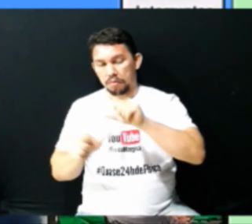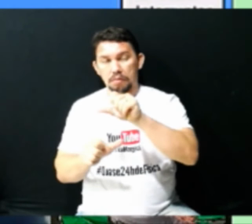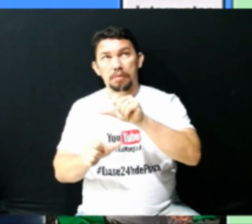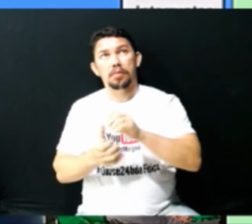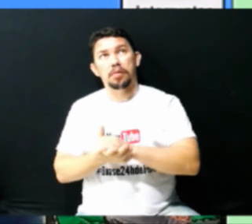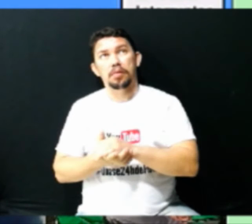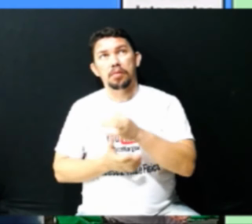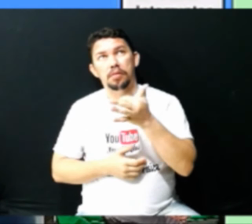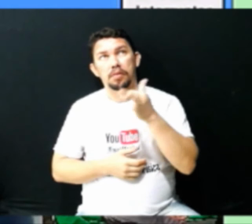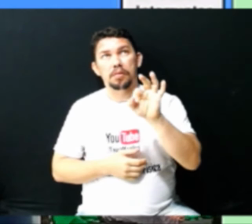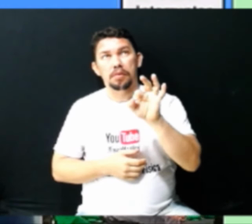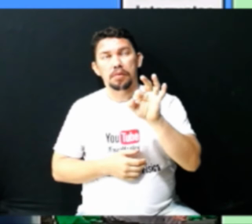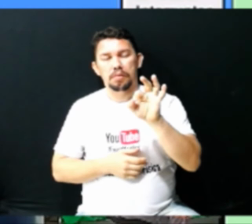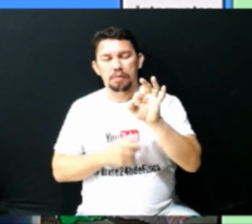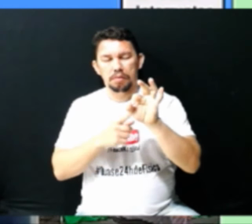como sendo 30.